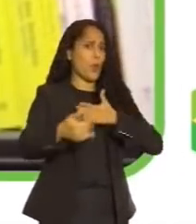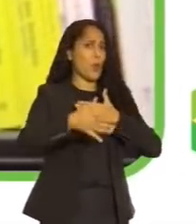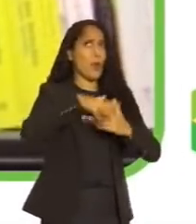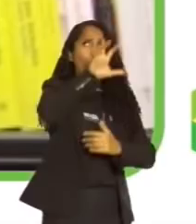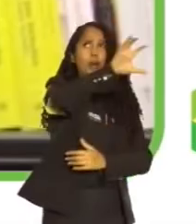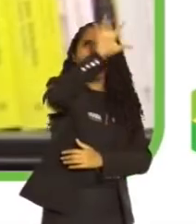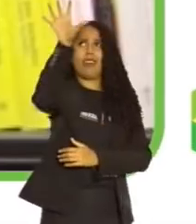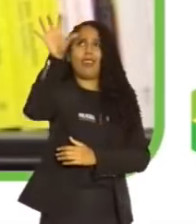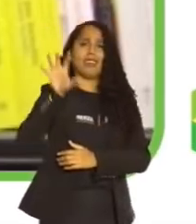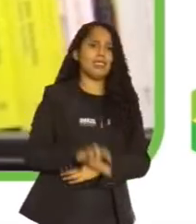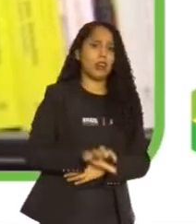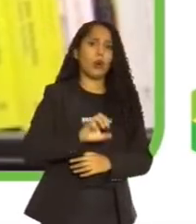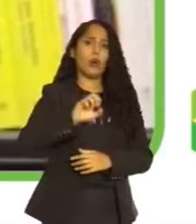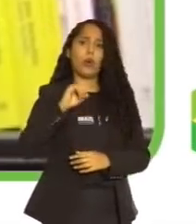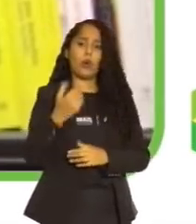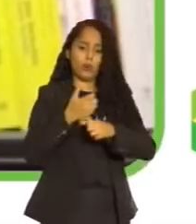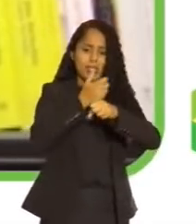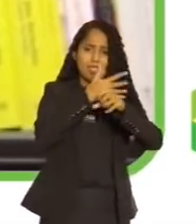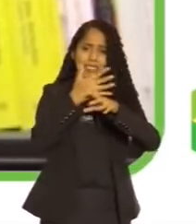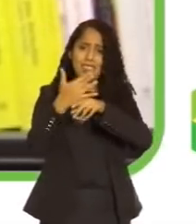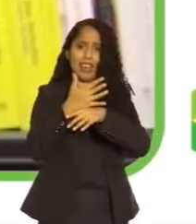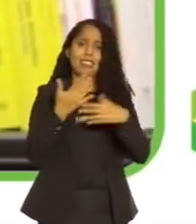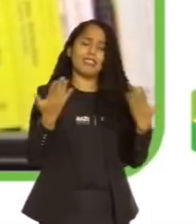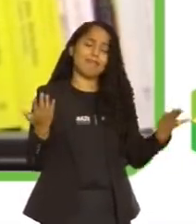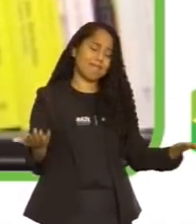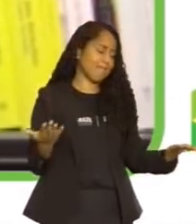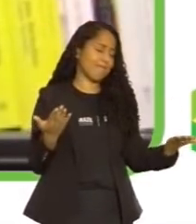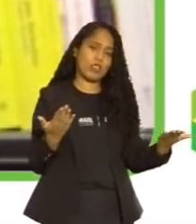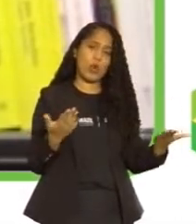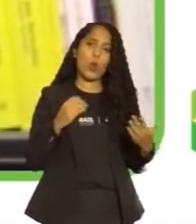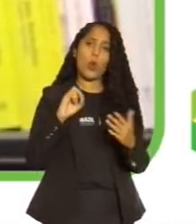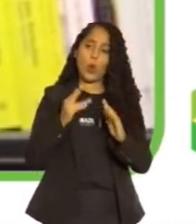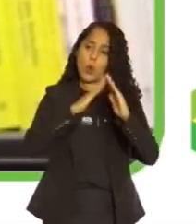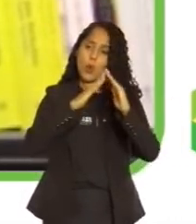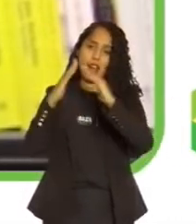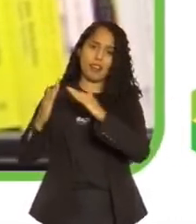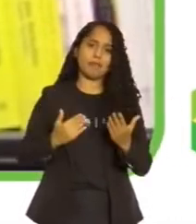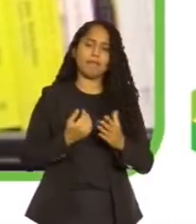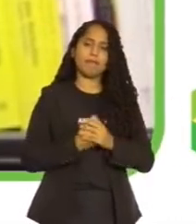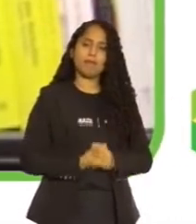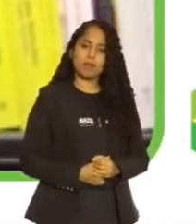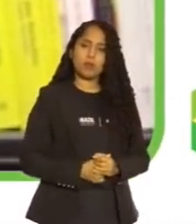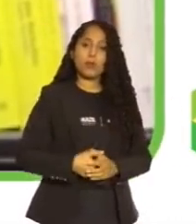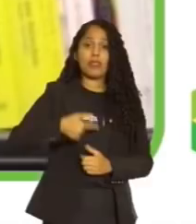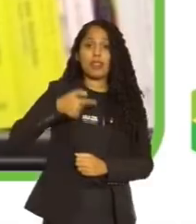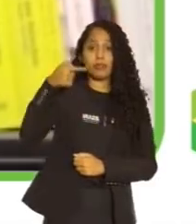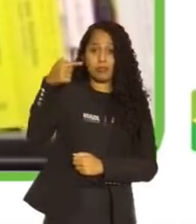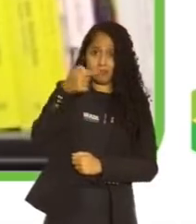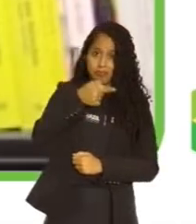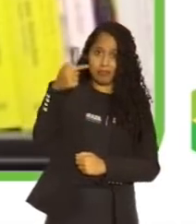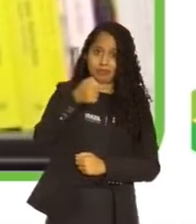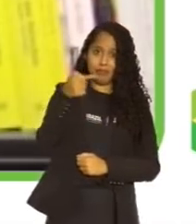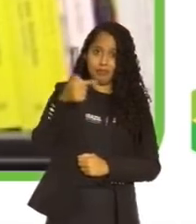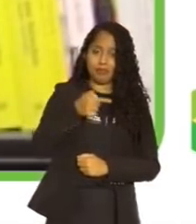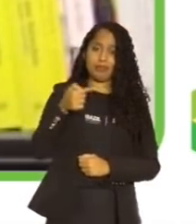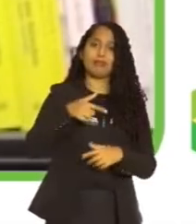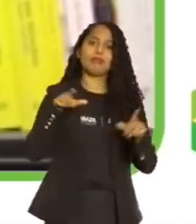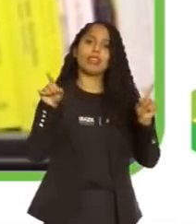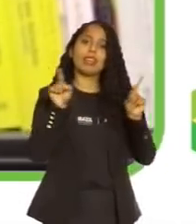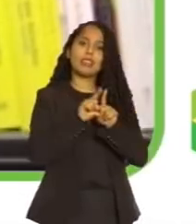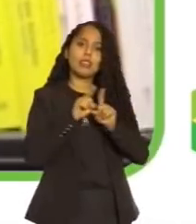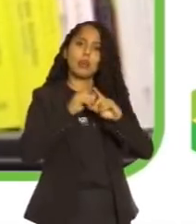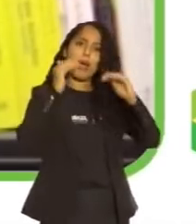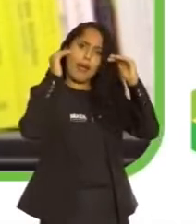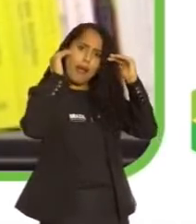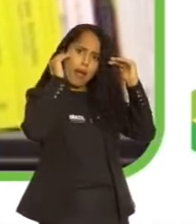sua cidade, o seu local de residência. Sétimo aspecto, já foi mencionado também, respeito ambiental. O